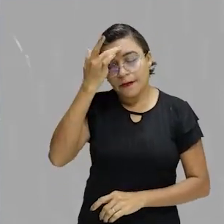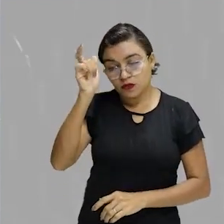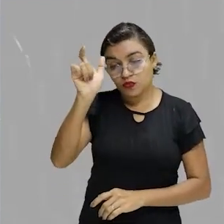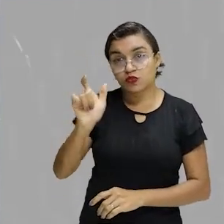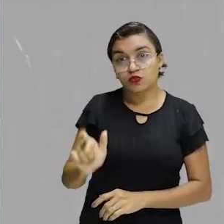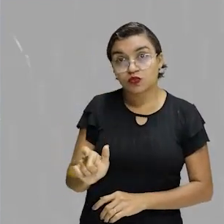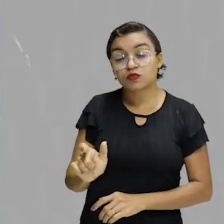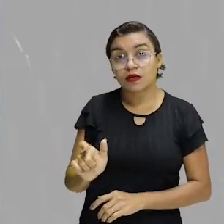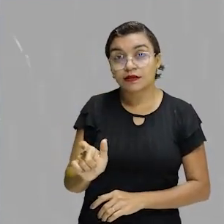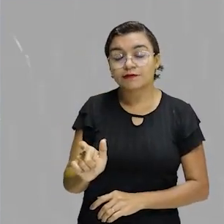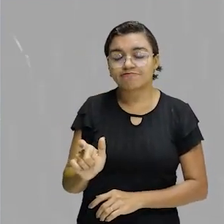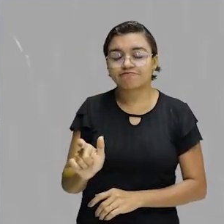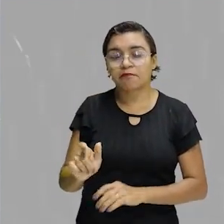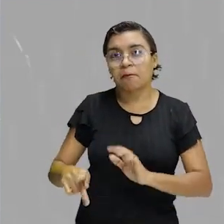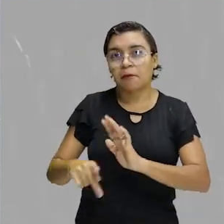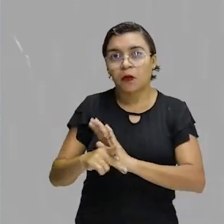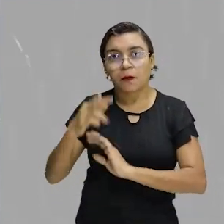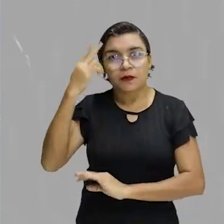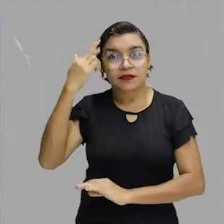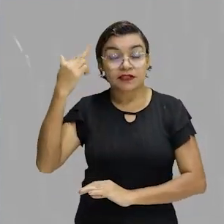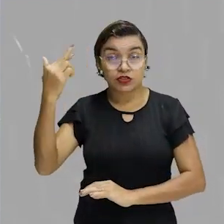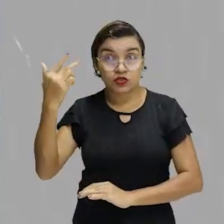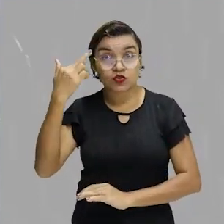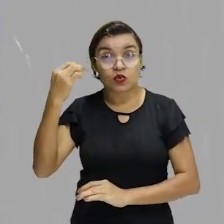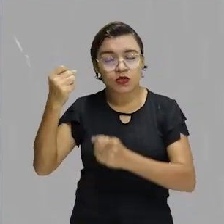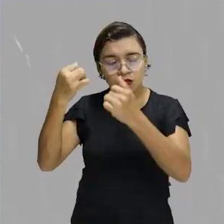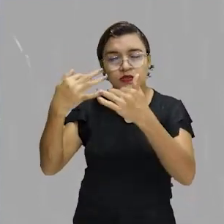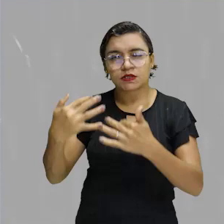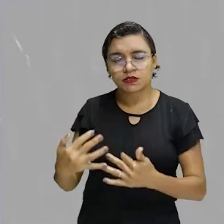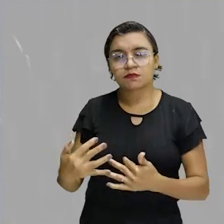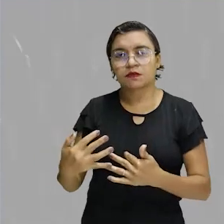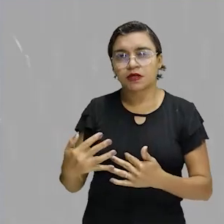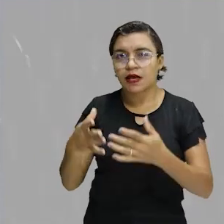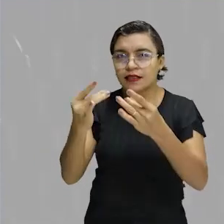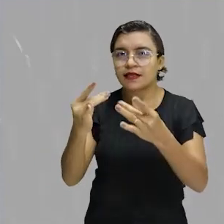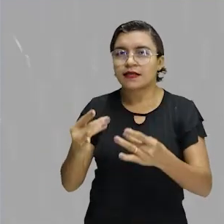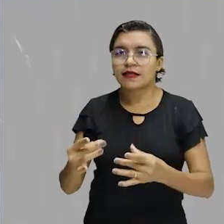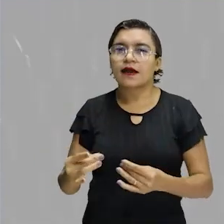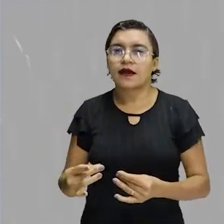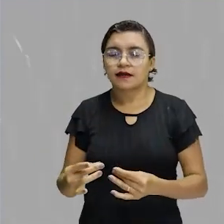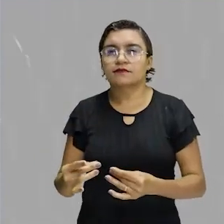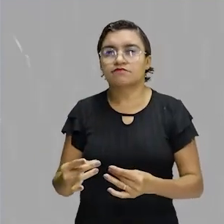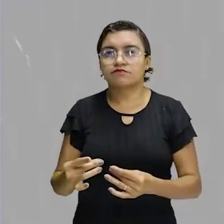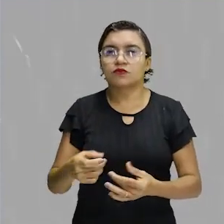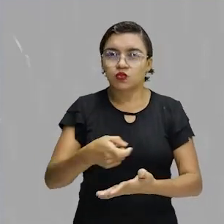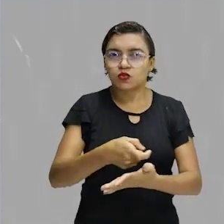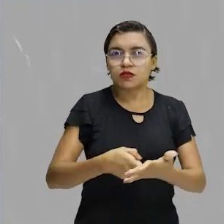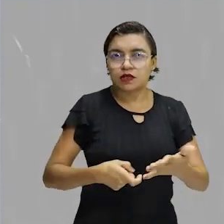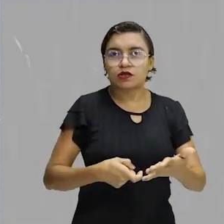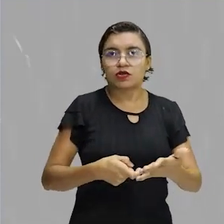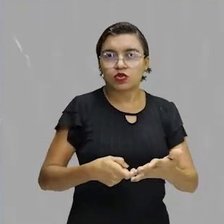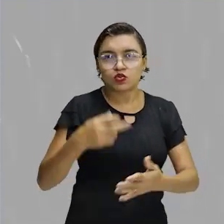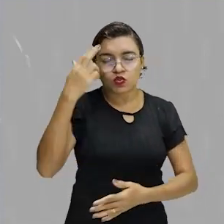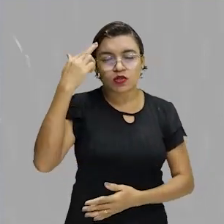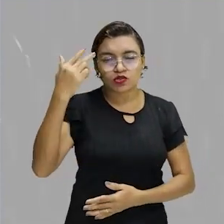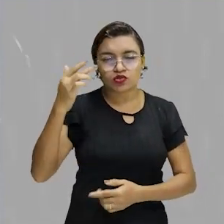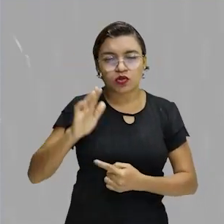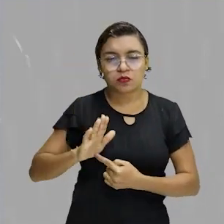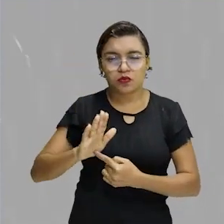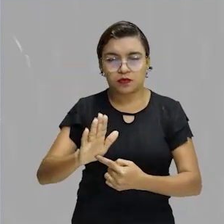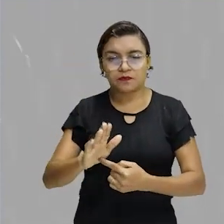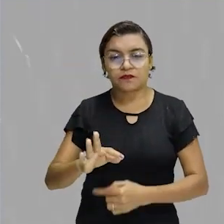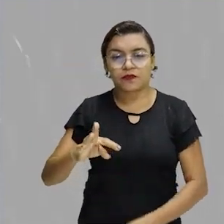essa relação de discussão ou mesmo do desenvolvimento, desenrolar dos eventos da história. O protagonista